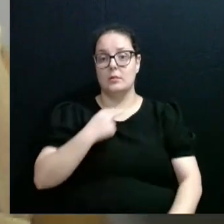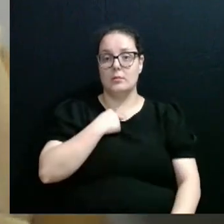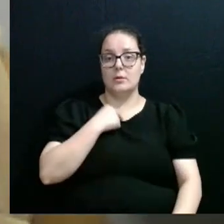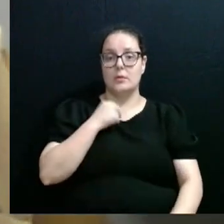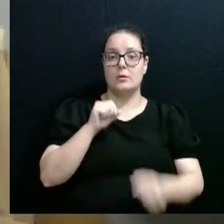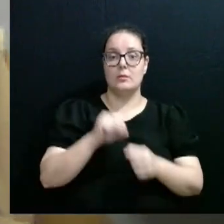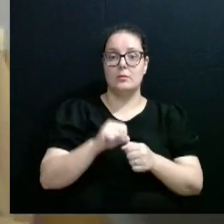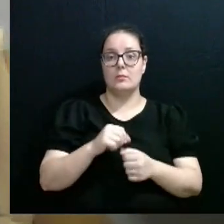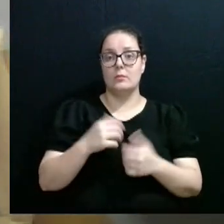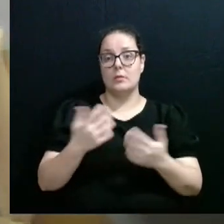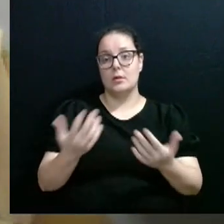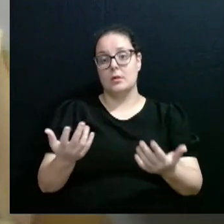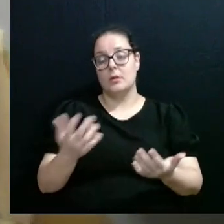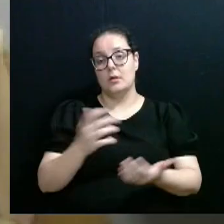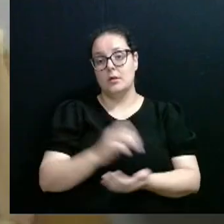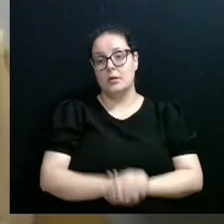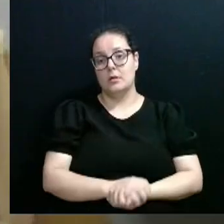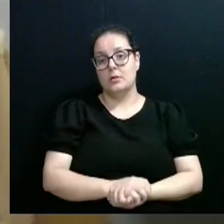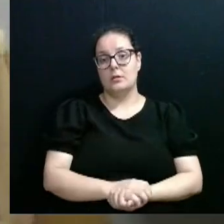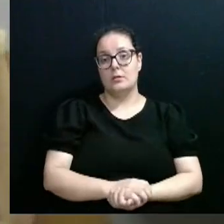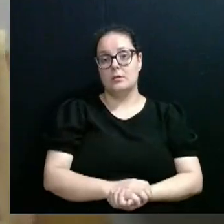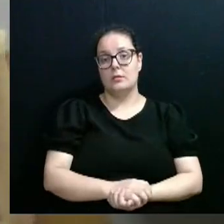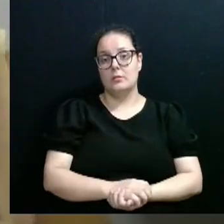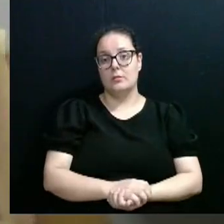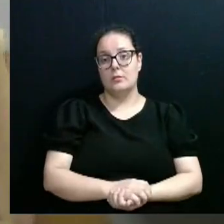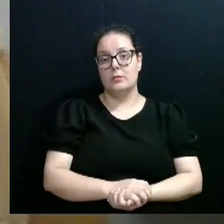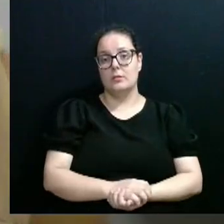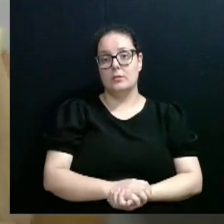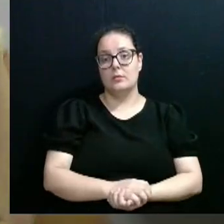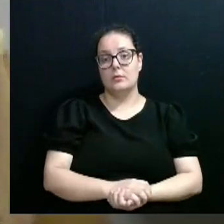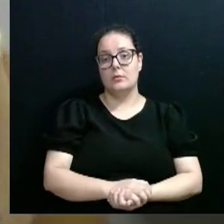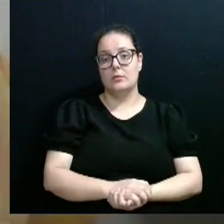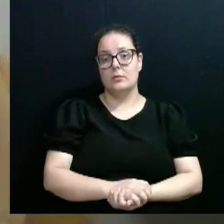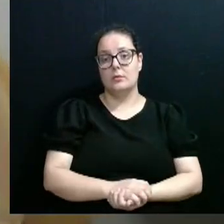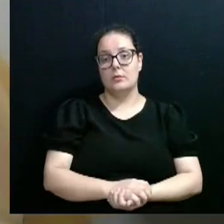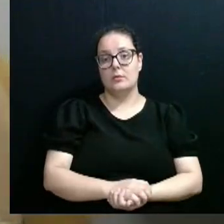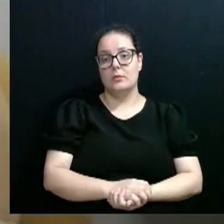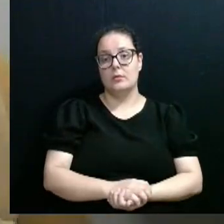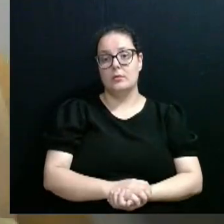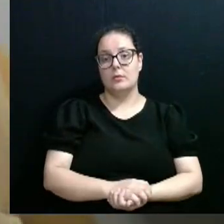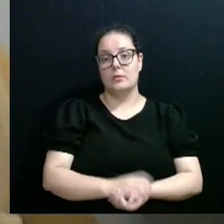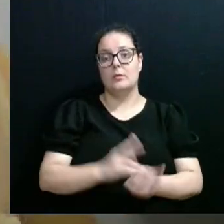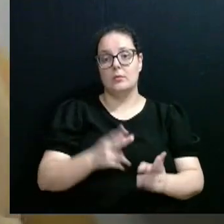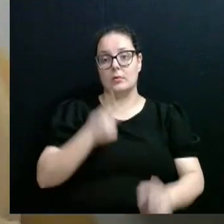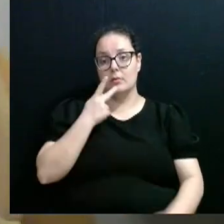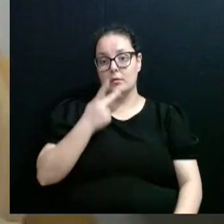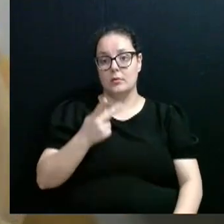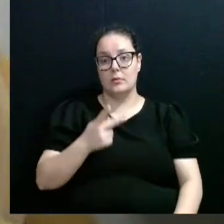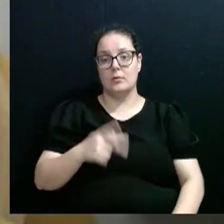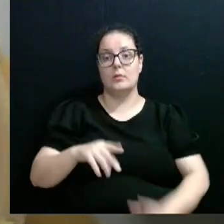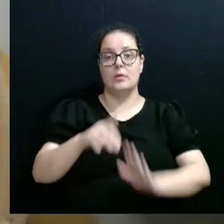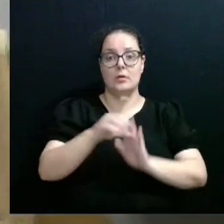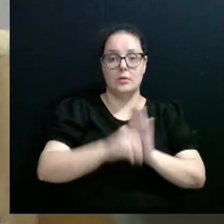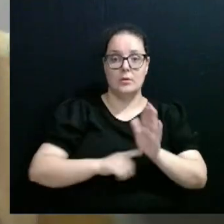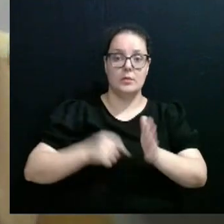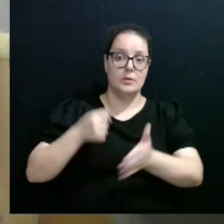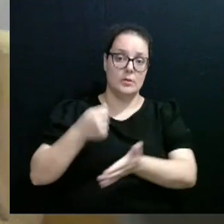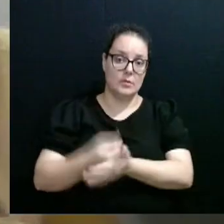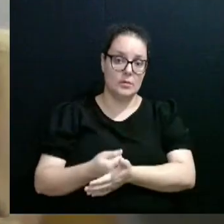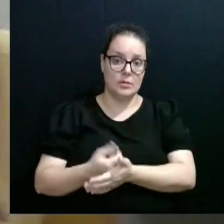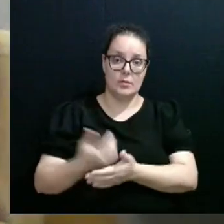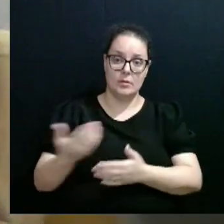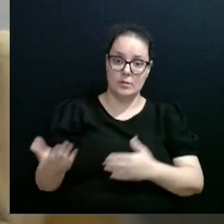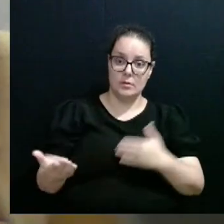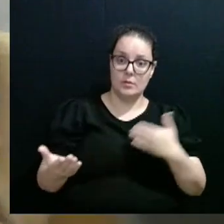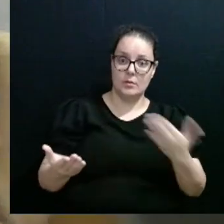ela tem que fazer de forma que fique, como eu disse, né, a questão dos direitos e deveres de ambas as partes, né?